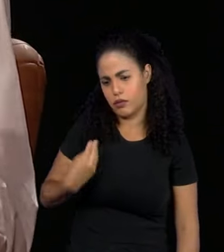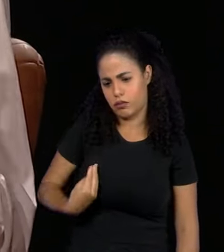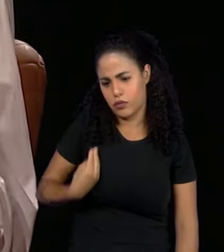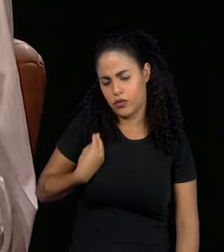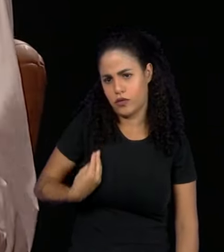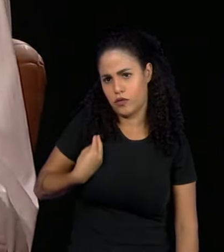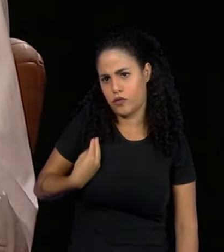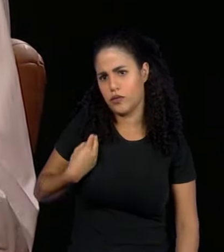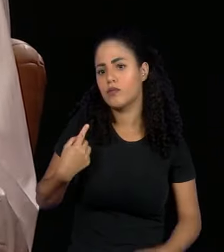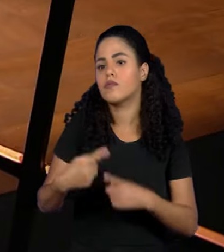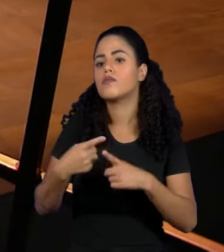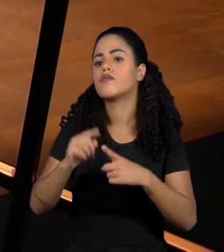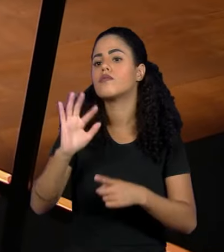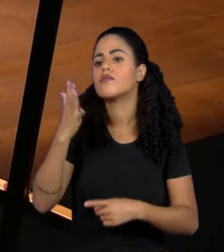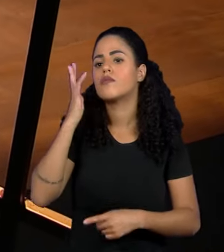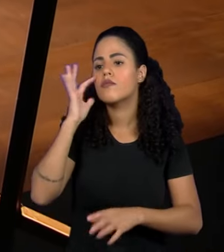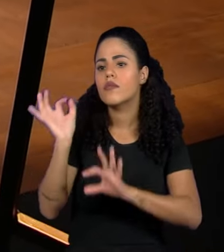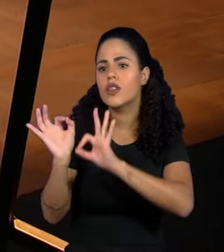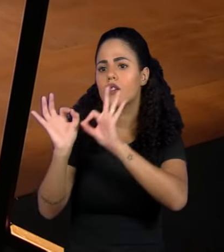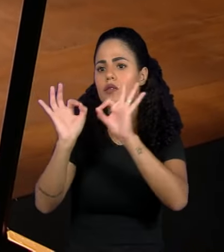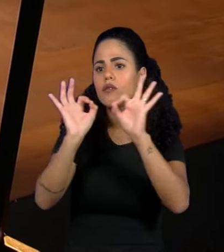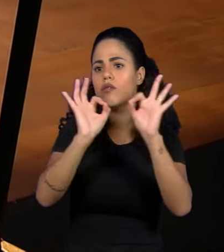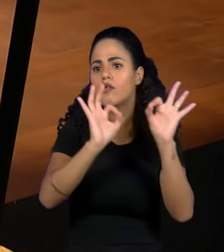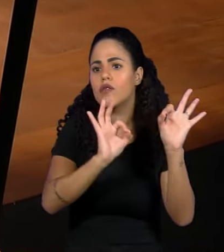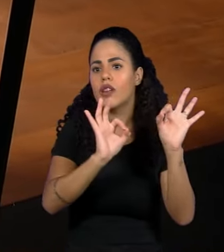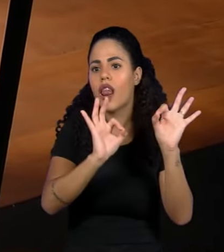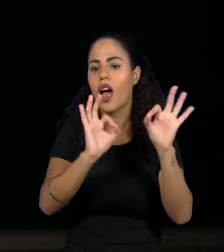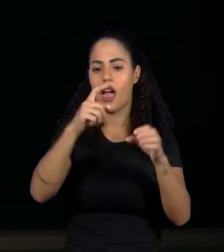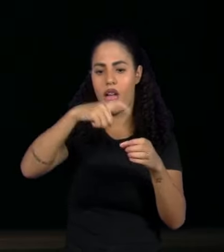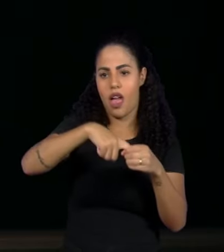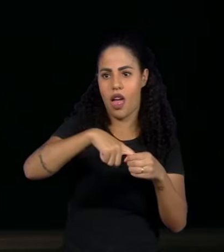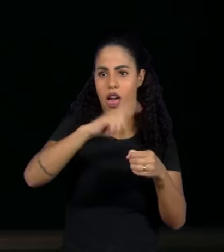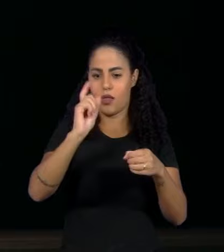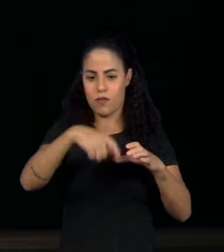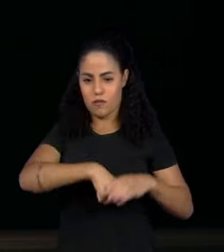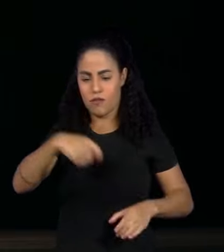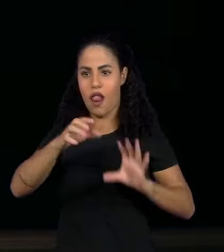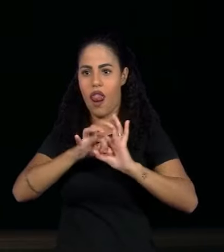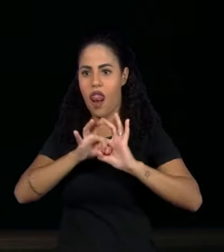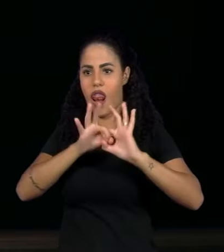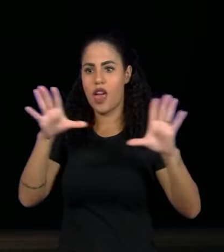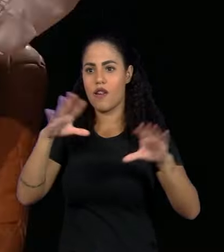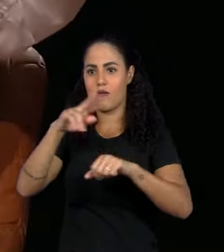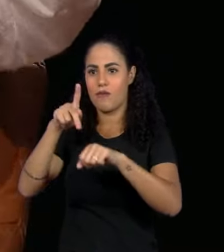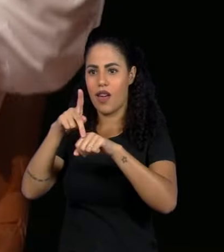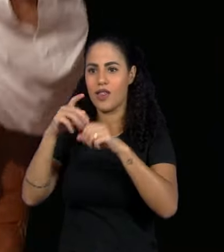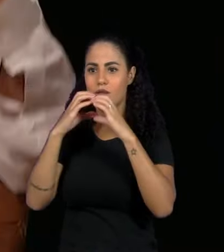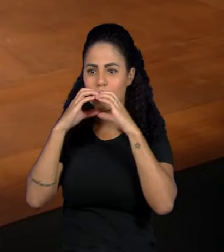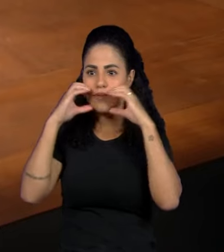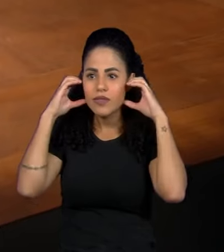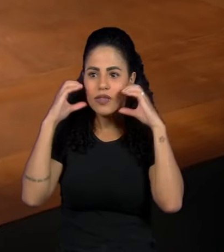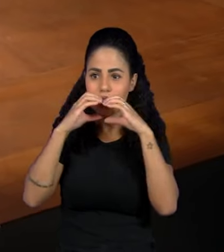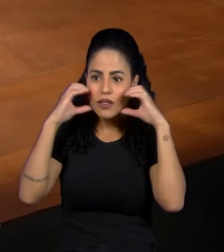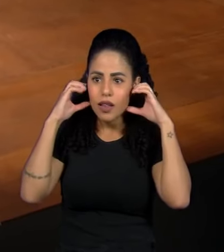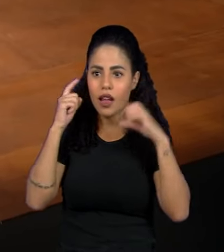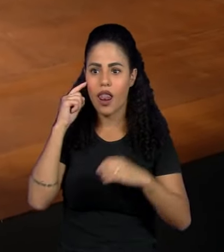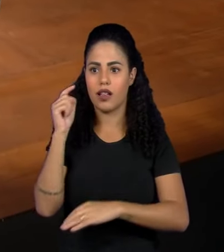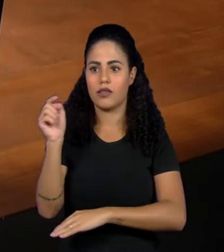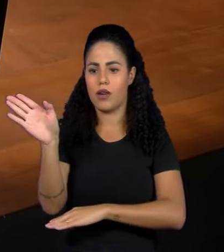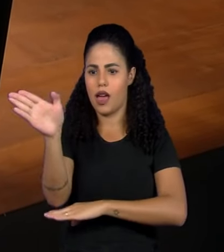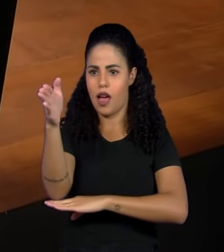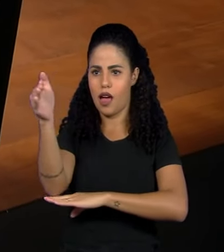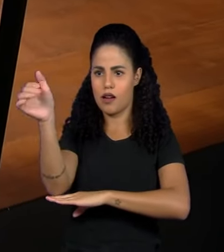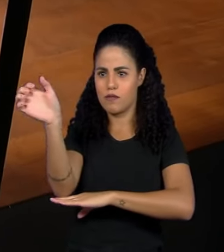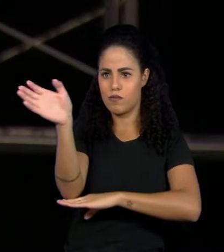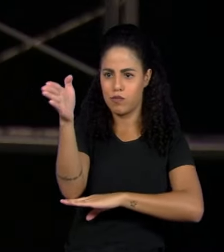coisa. Eu assisti a independência de Moçambique, um estado lotado, cantando, e desce a bandeira de Portugal e sobe